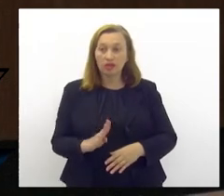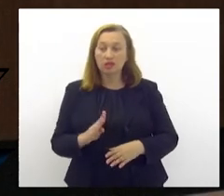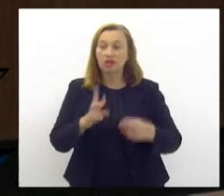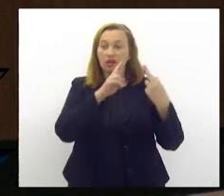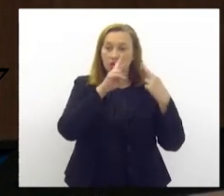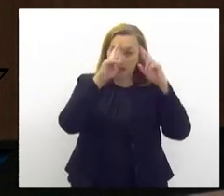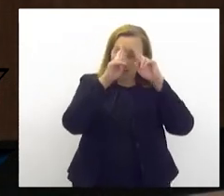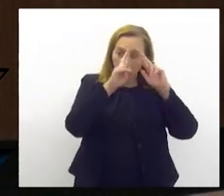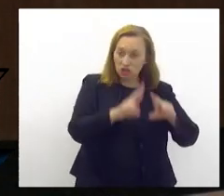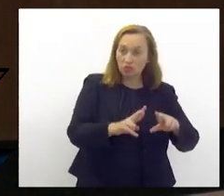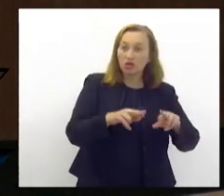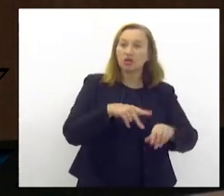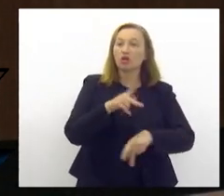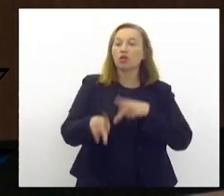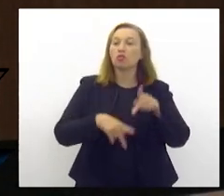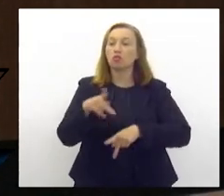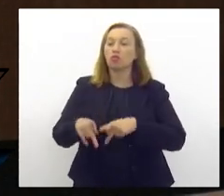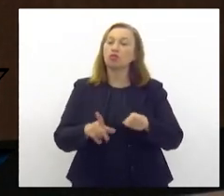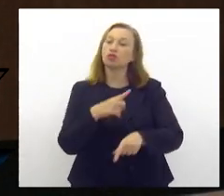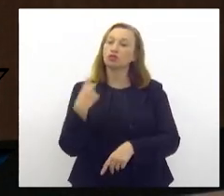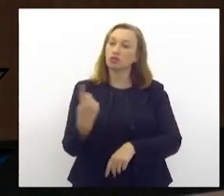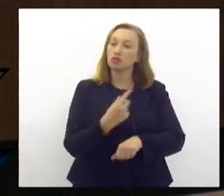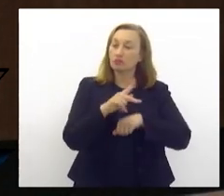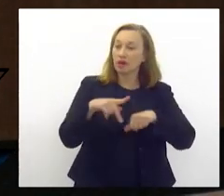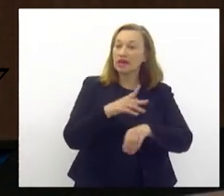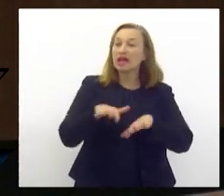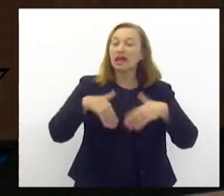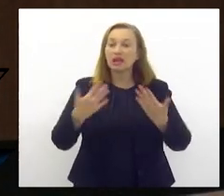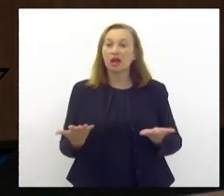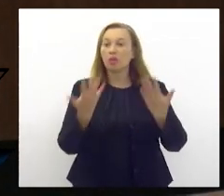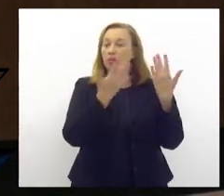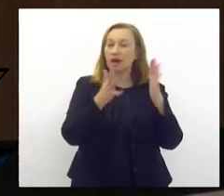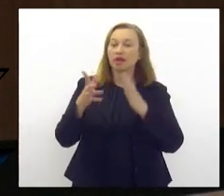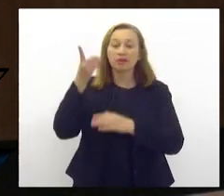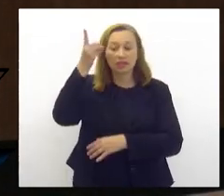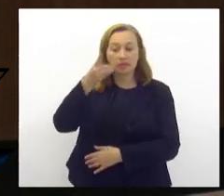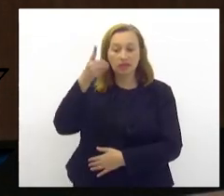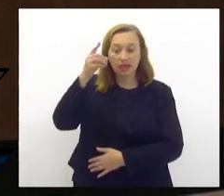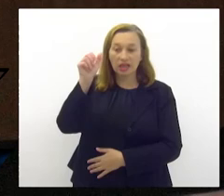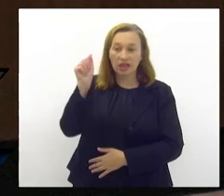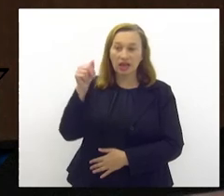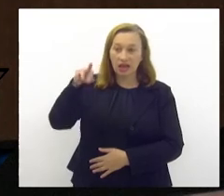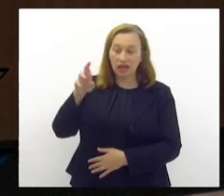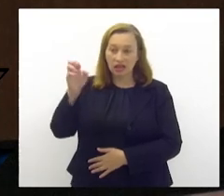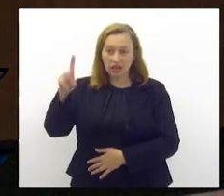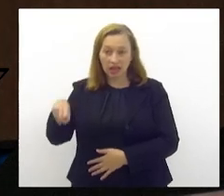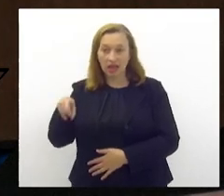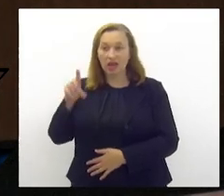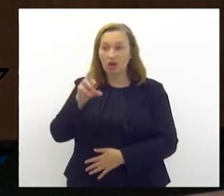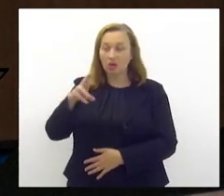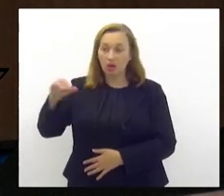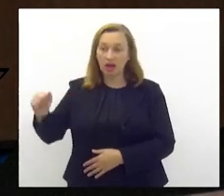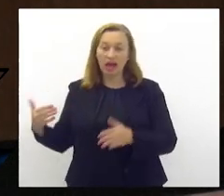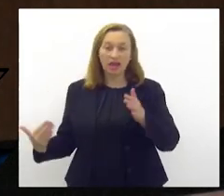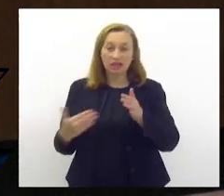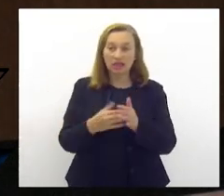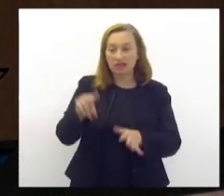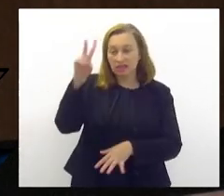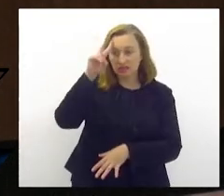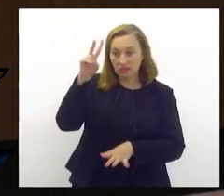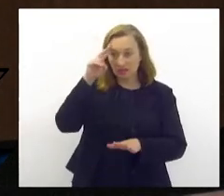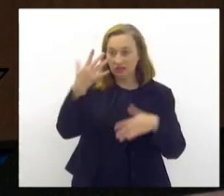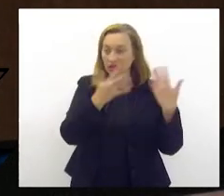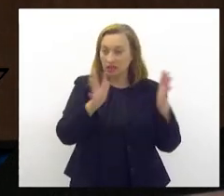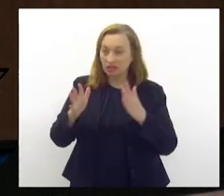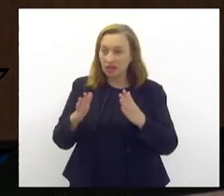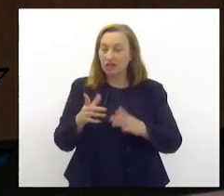respeito à população do nosso país. Então, parabéns, deputado André Correia, e até segunda-feira, das nossas